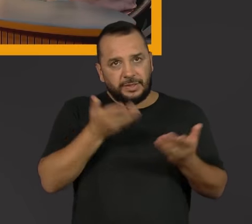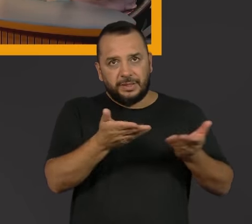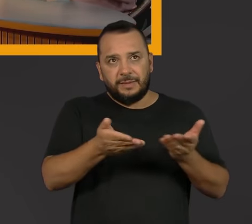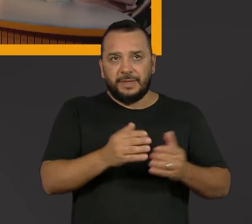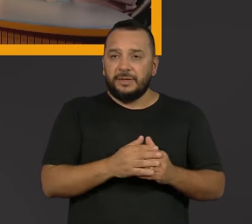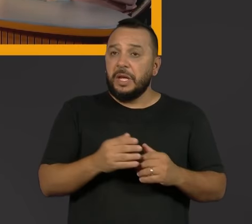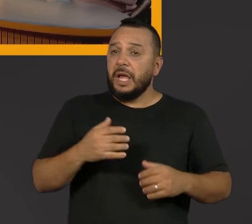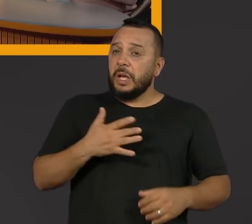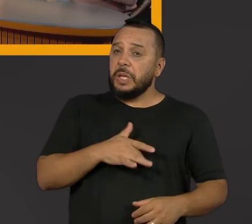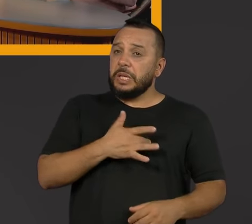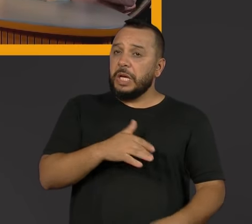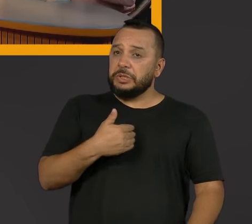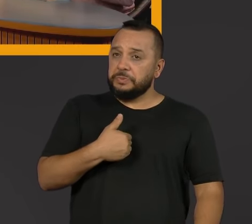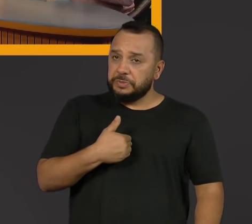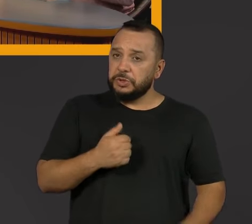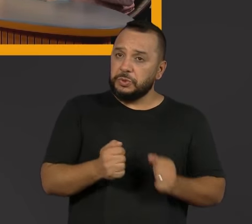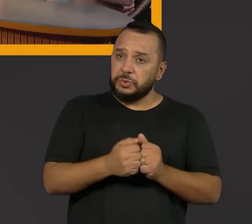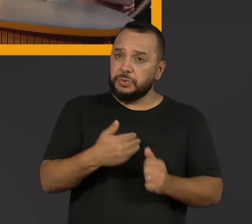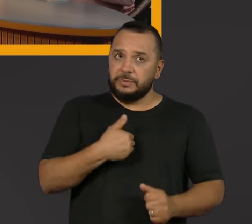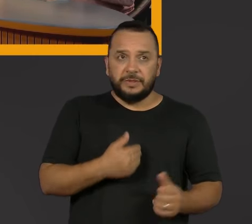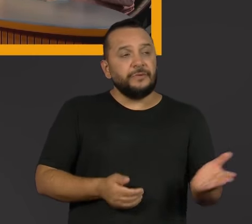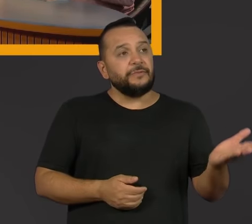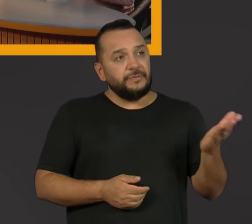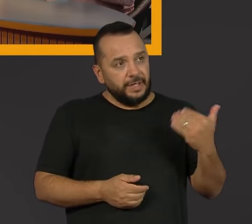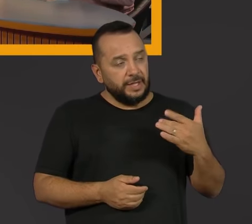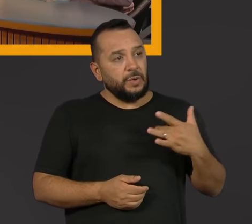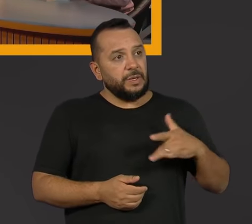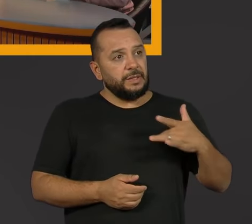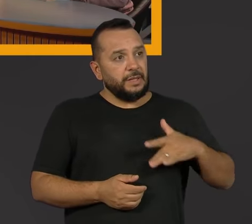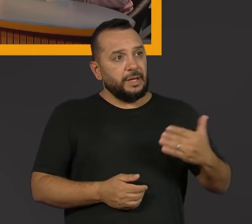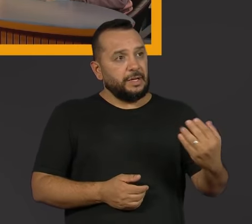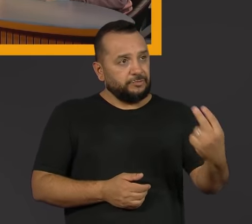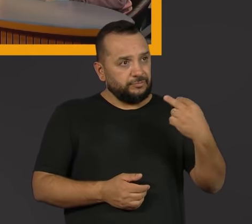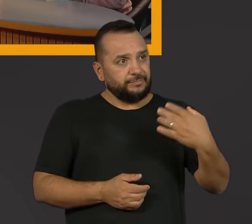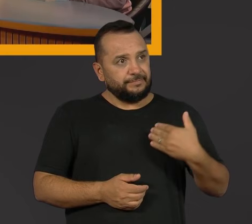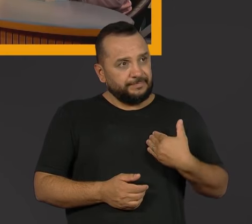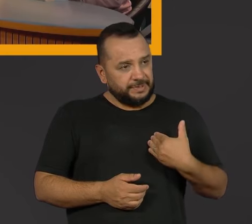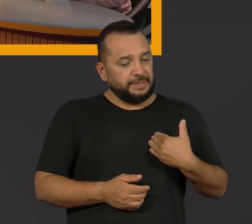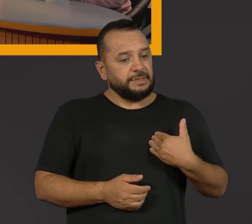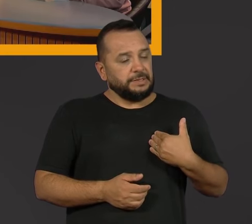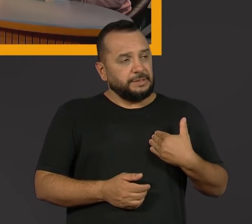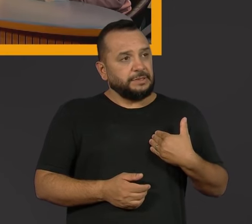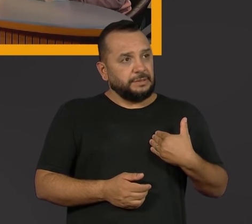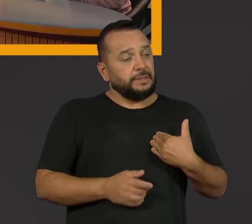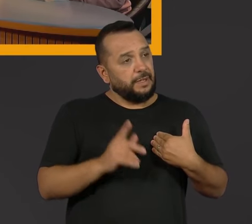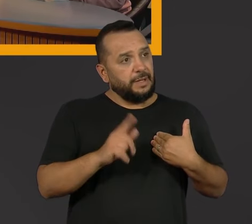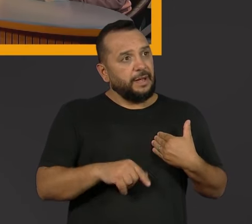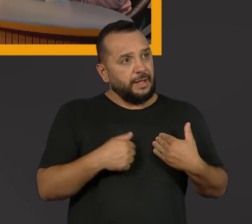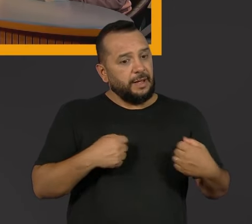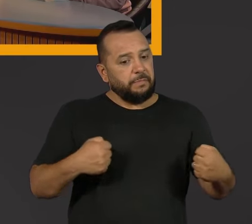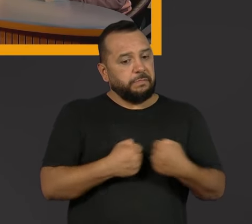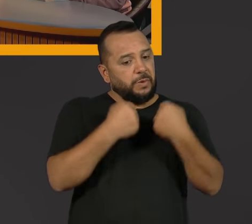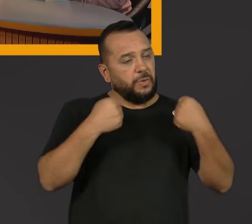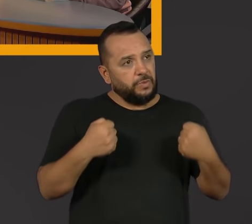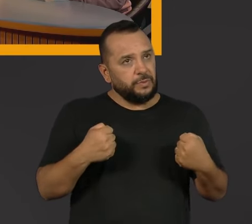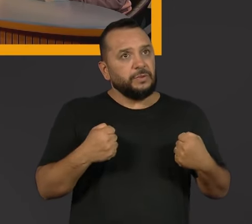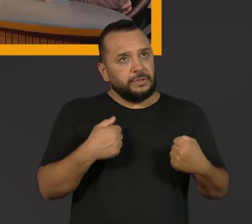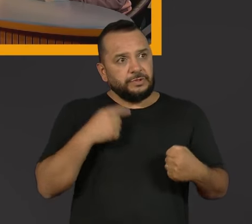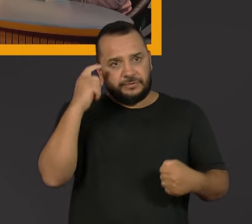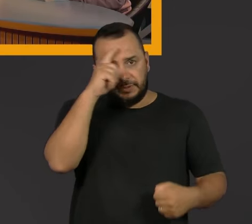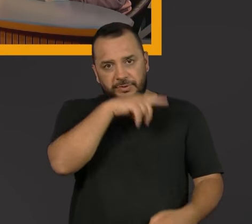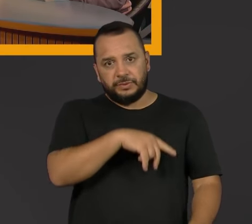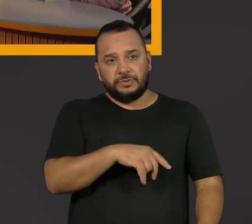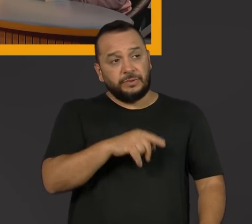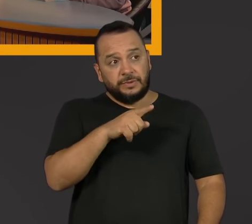ter pena de mim, junto comigo. Ou venha se fixar no meu quadro. Então é um embate, é pegar touro no